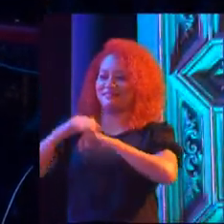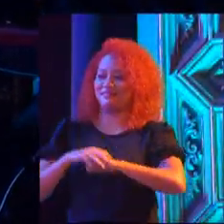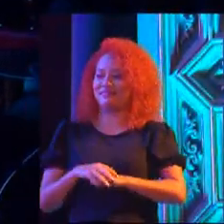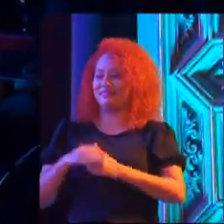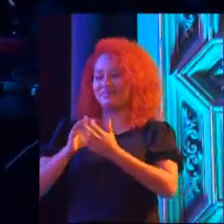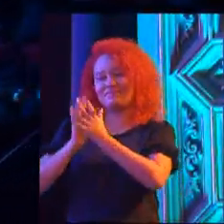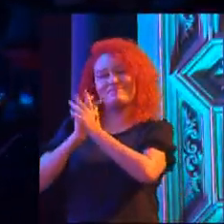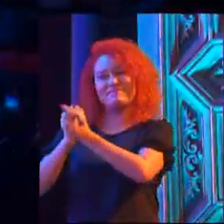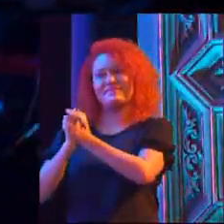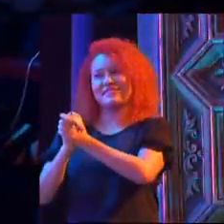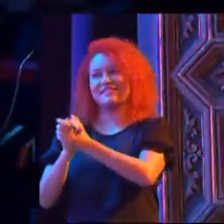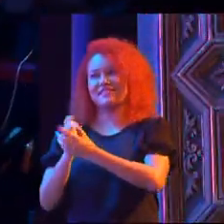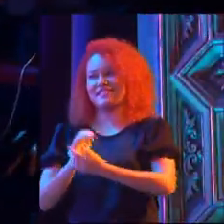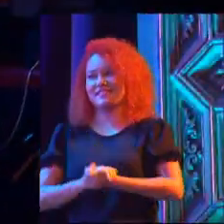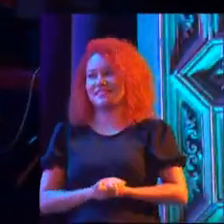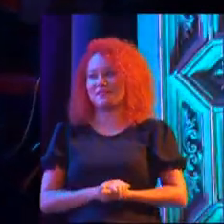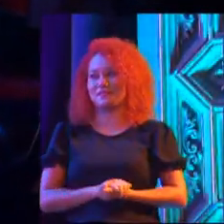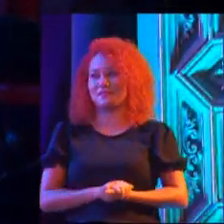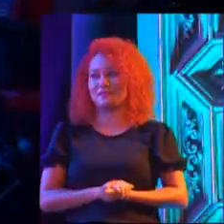Parabéns, Nilson.